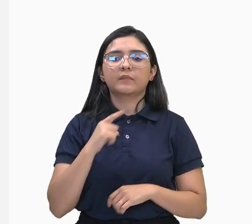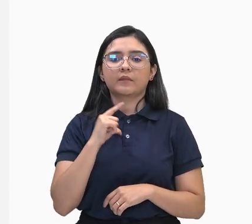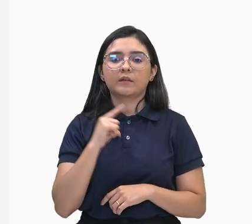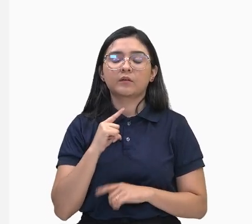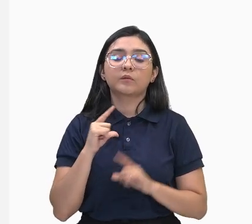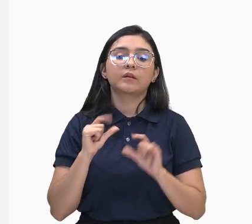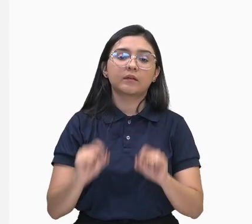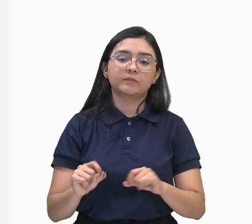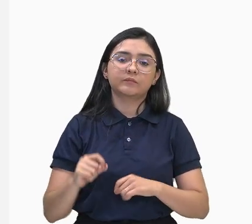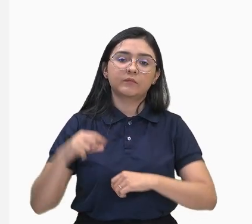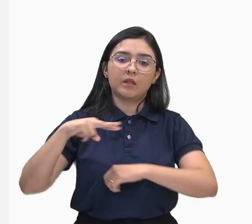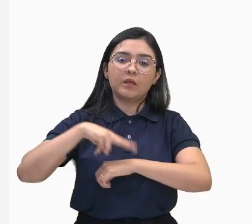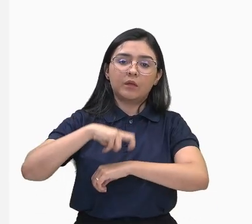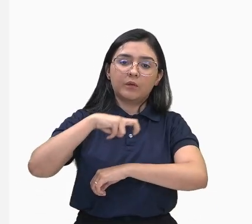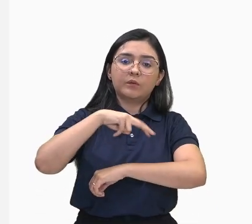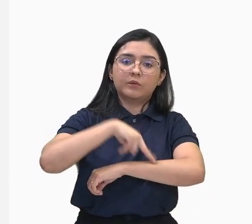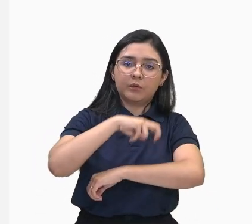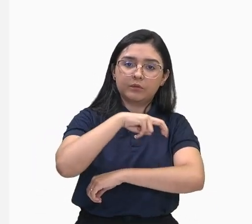vezes,